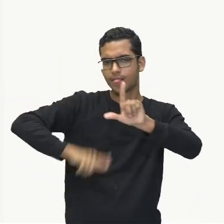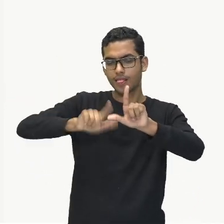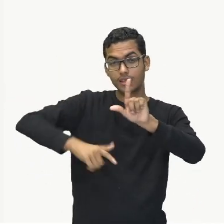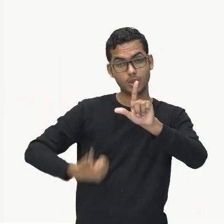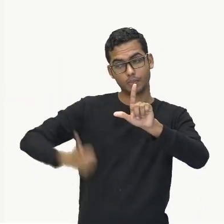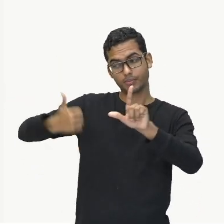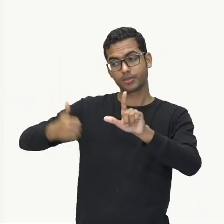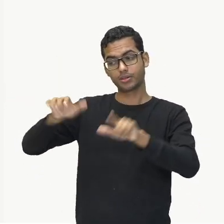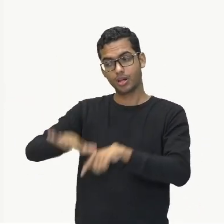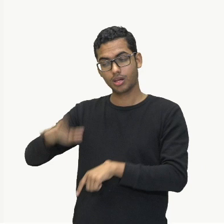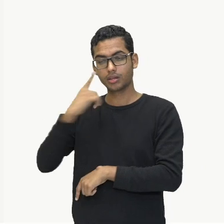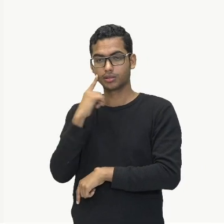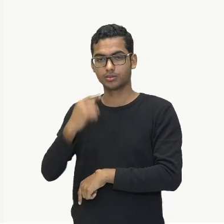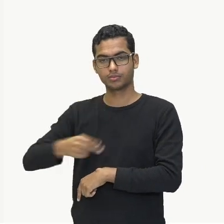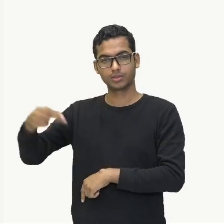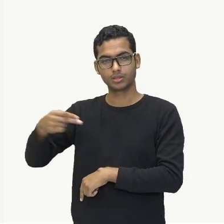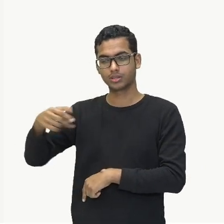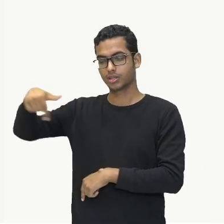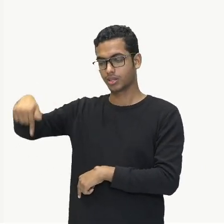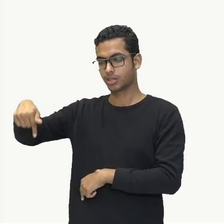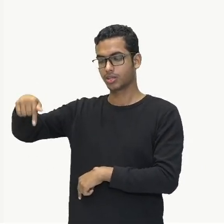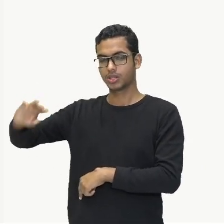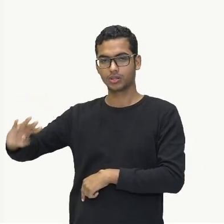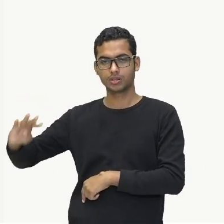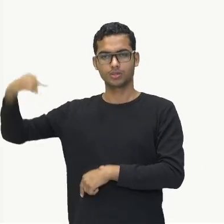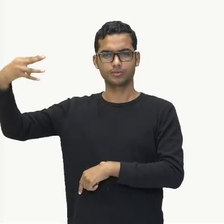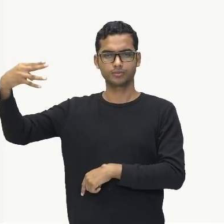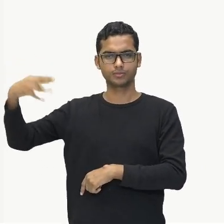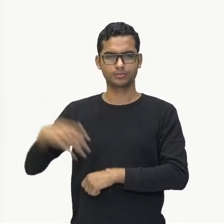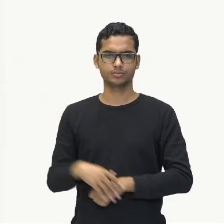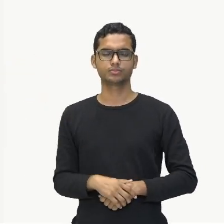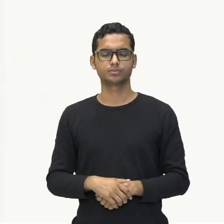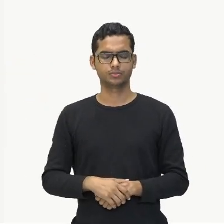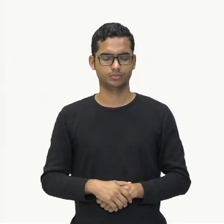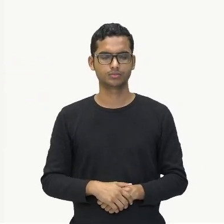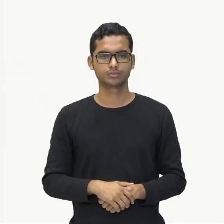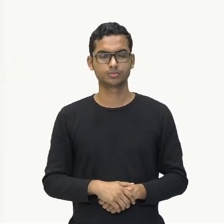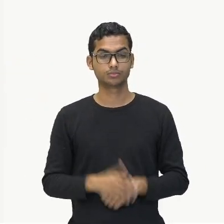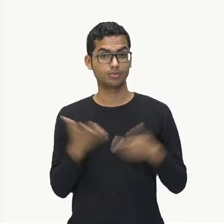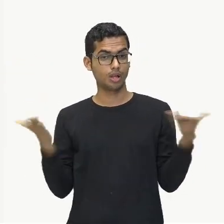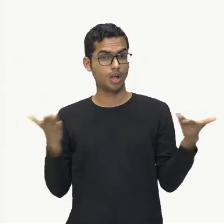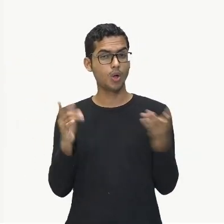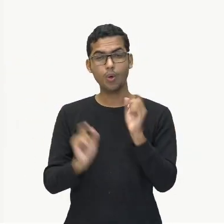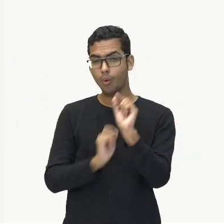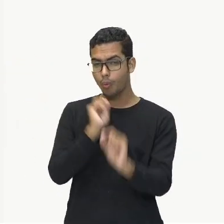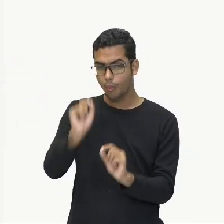né, que é o Q elevado a 4. Tá? Então, agora, o que eu vou fazer?